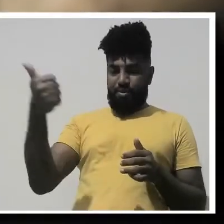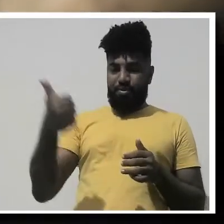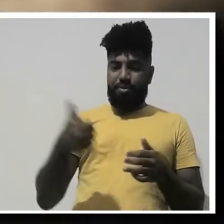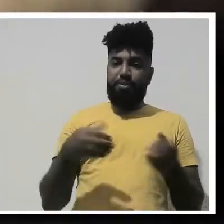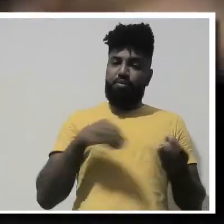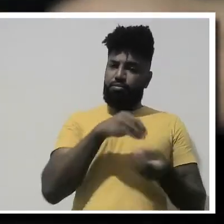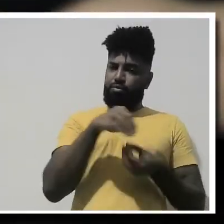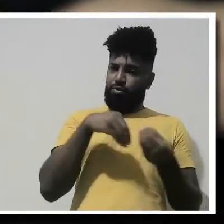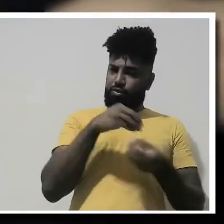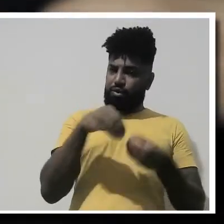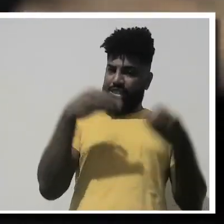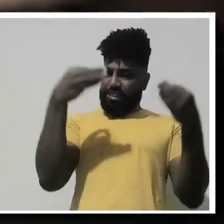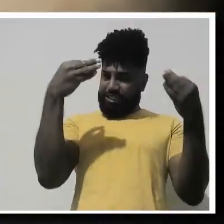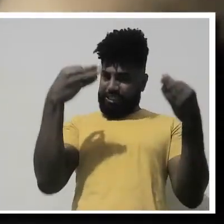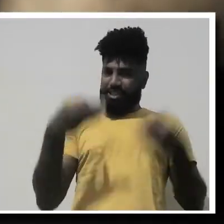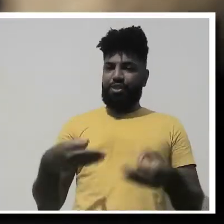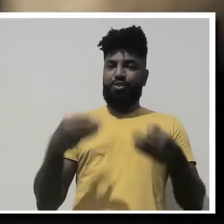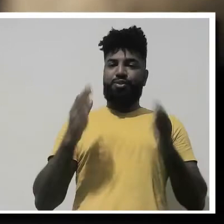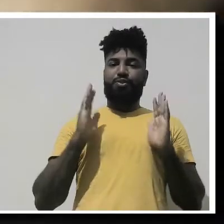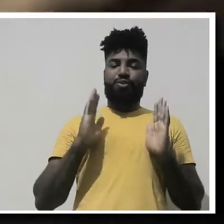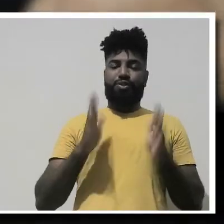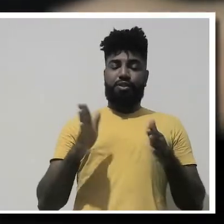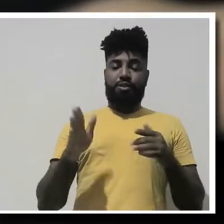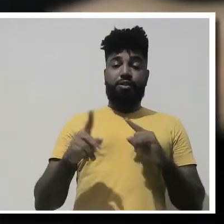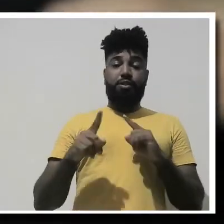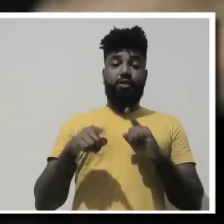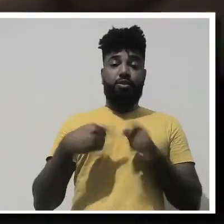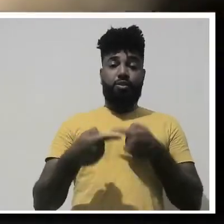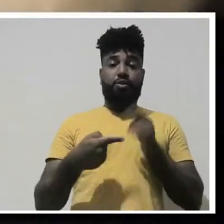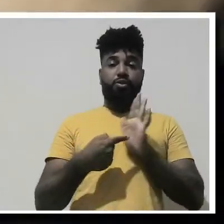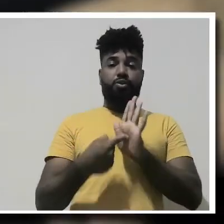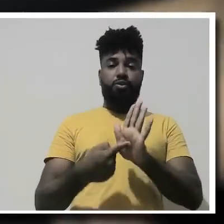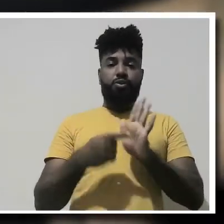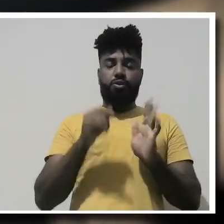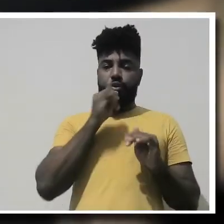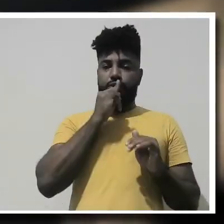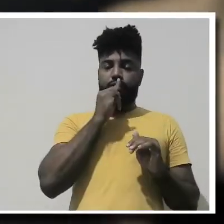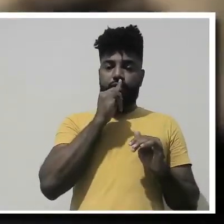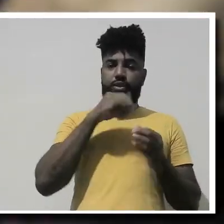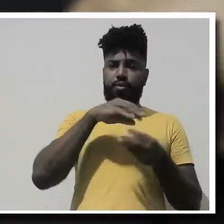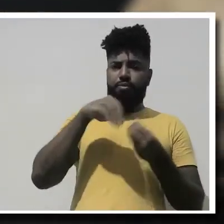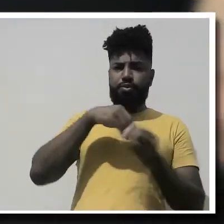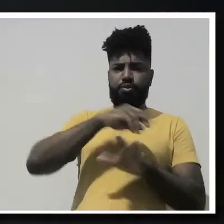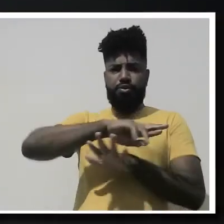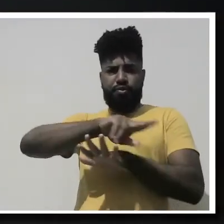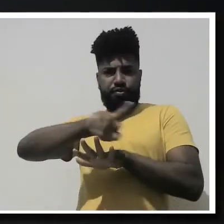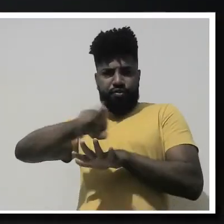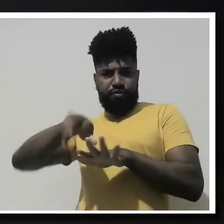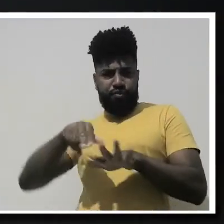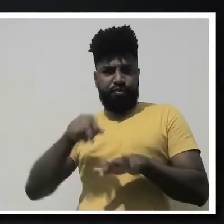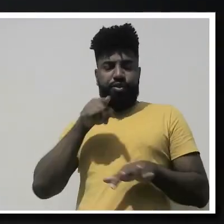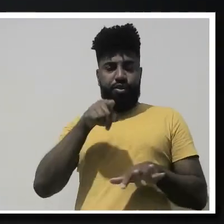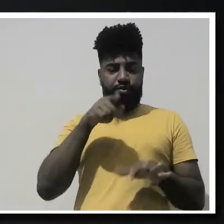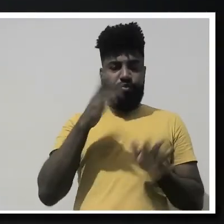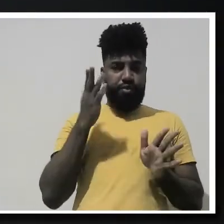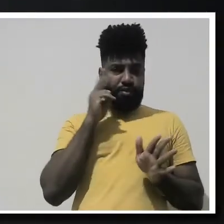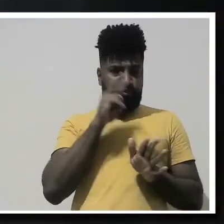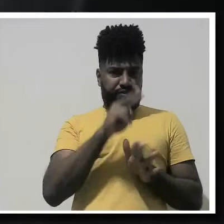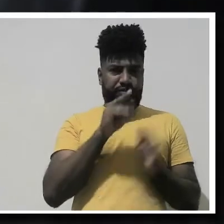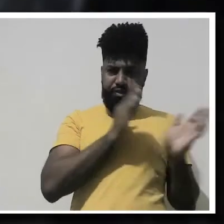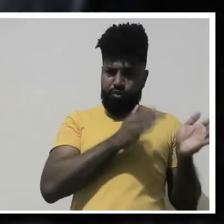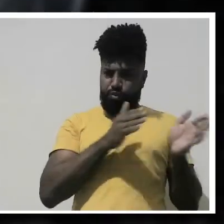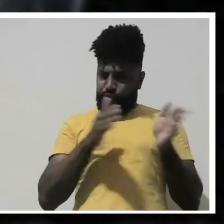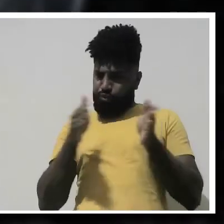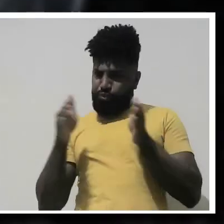problema. Pronto, e aí nós fizemos o preparo correto dessa solução. Nós vamos mostrar mais uma vez o preparo de outra solução, até para você